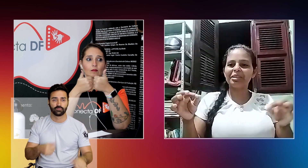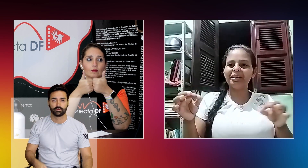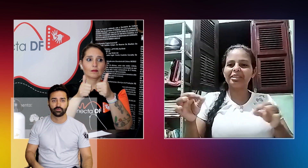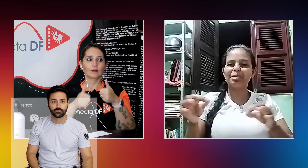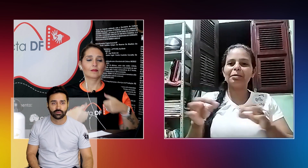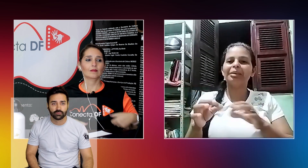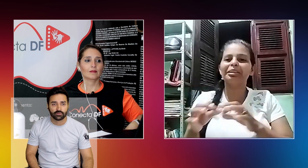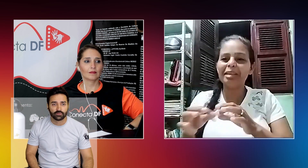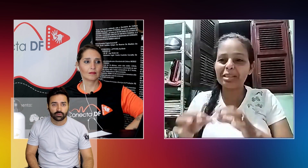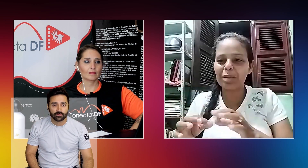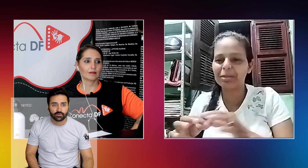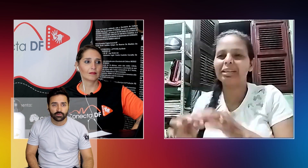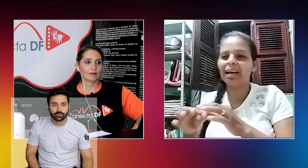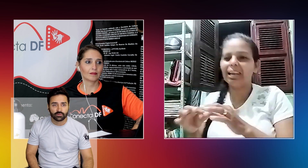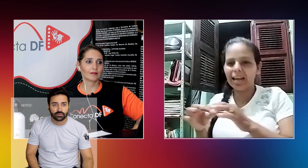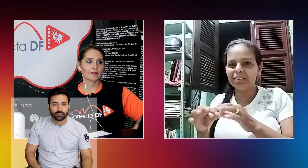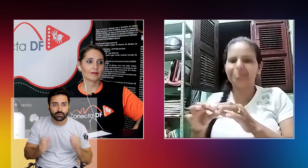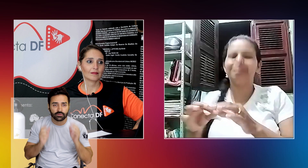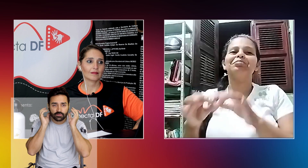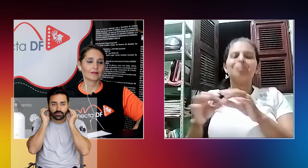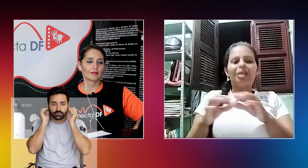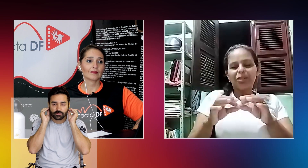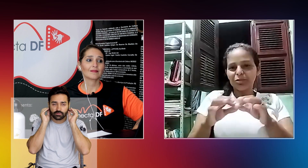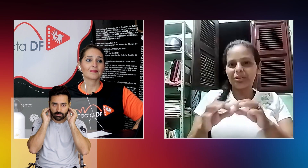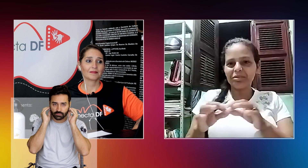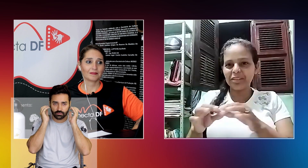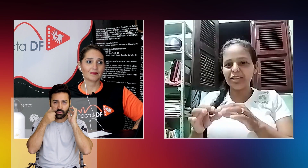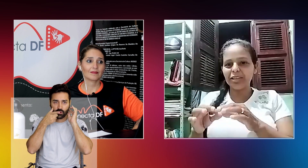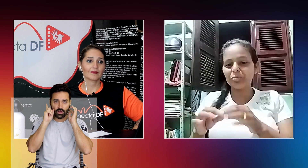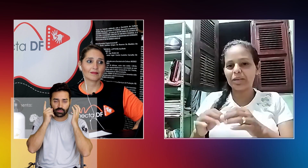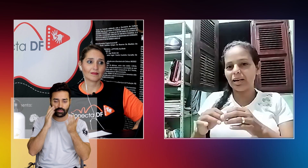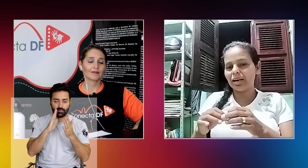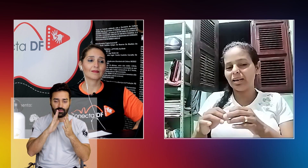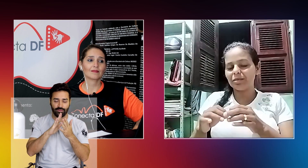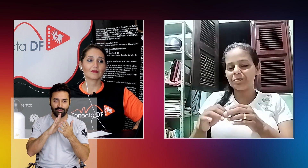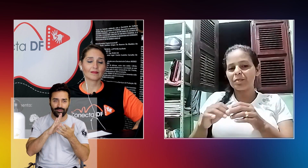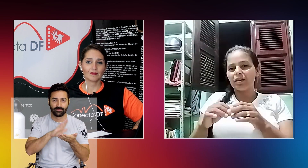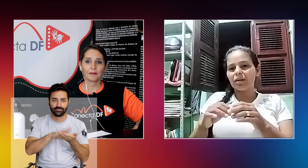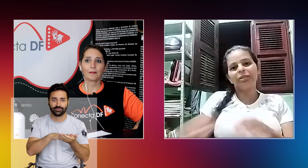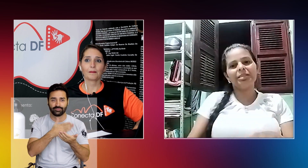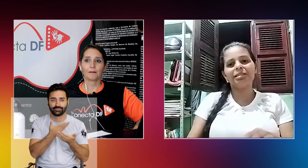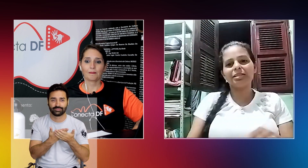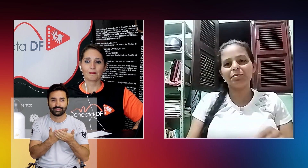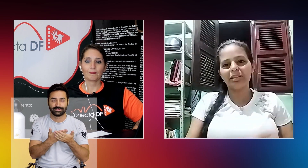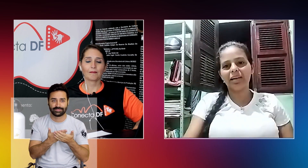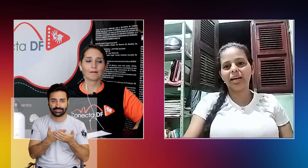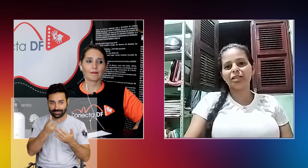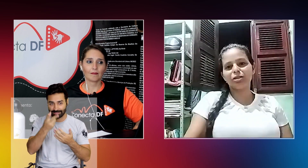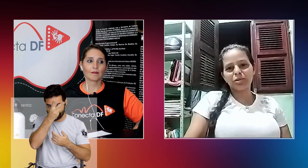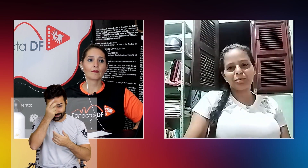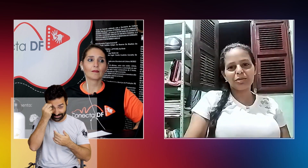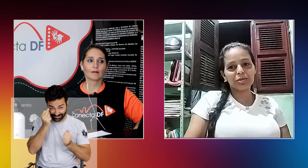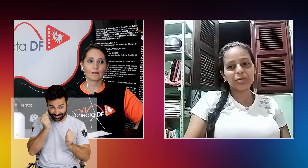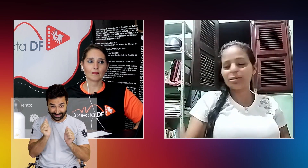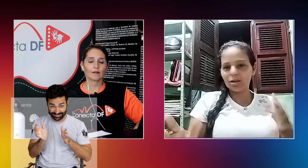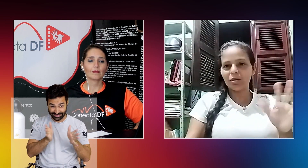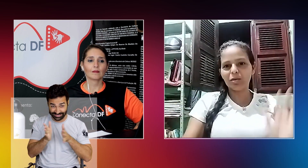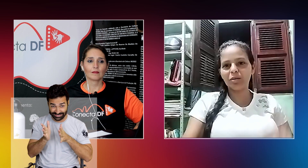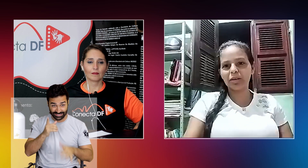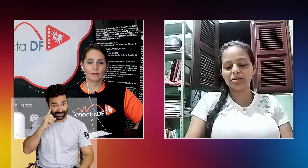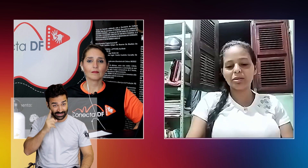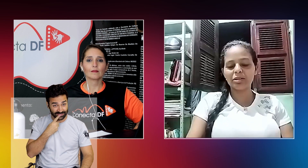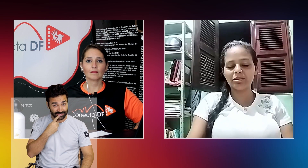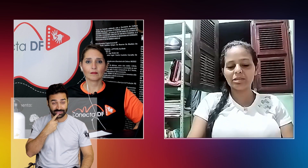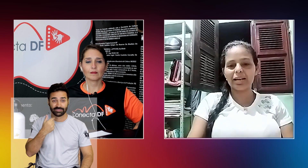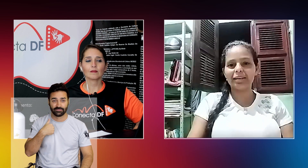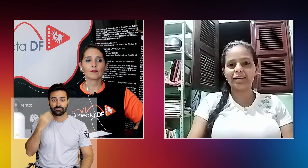que interpretar a live do prefeito para fornecer acessibilidade aos meus amigos surdos e coloquei nos